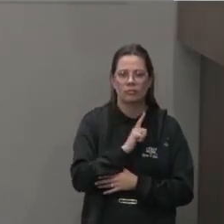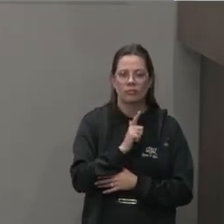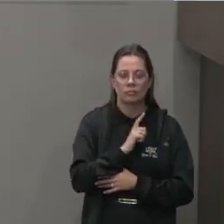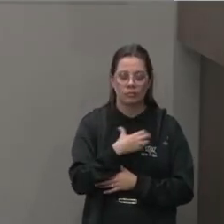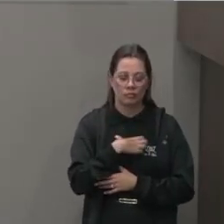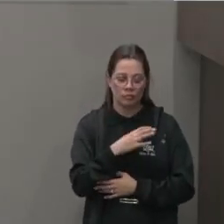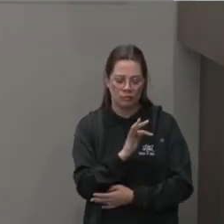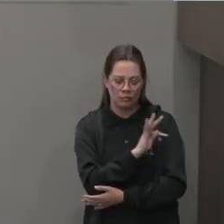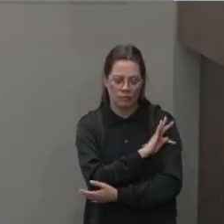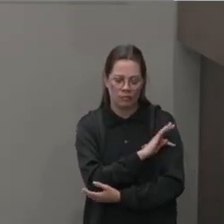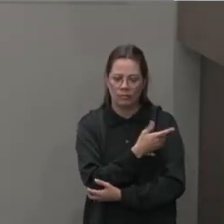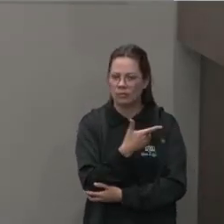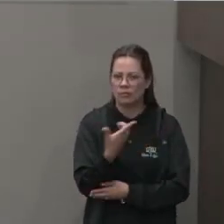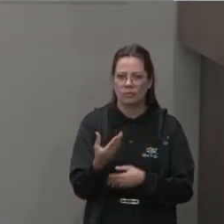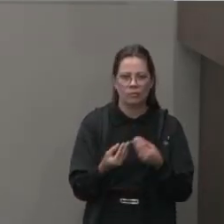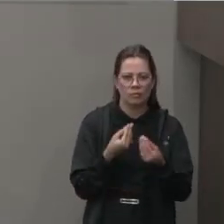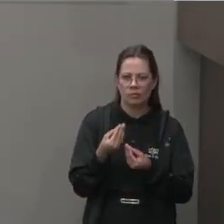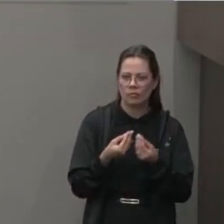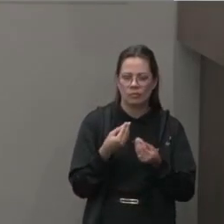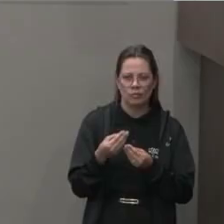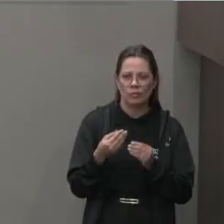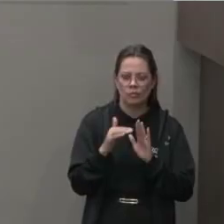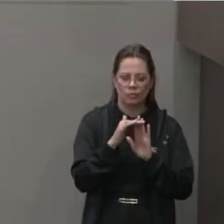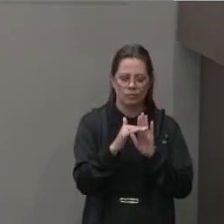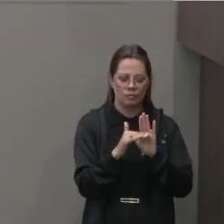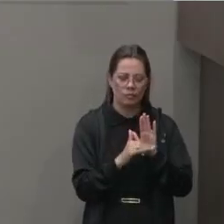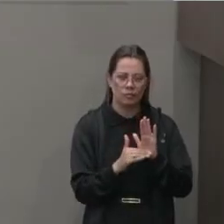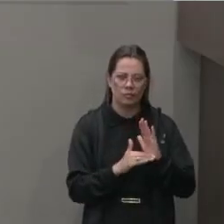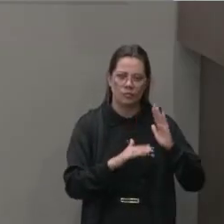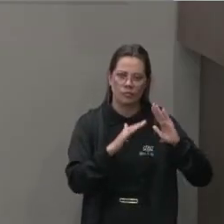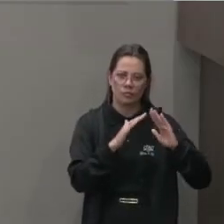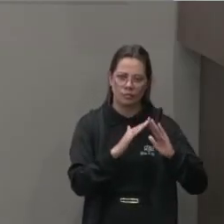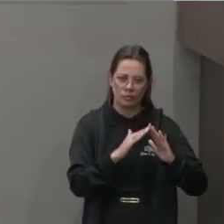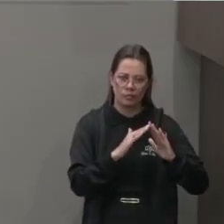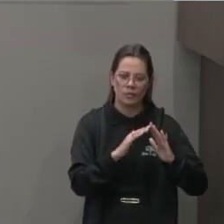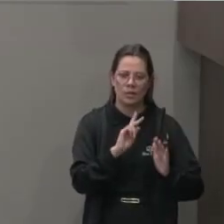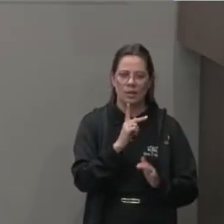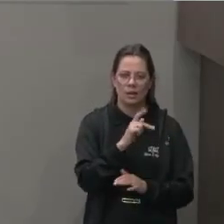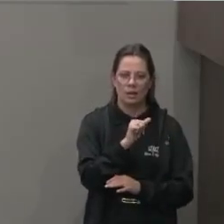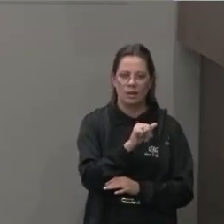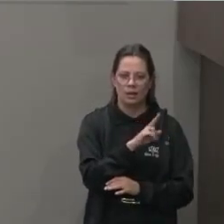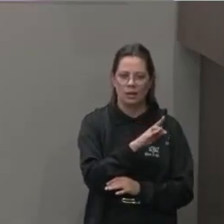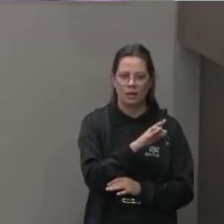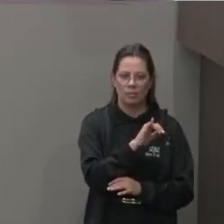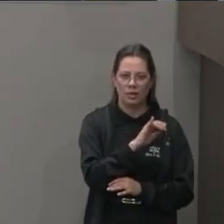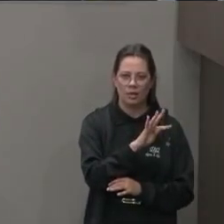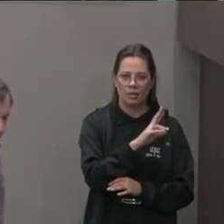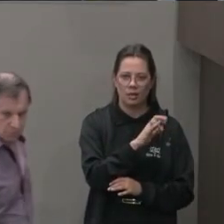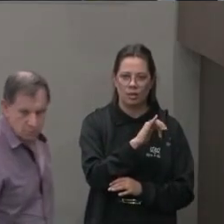Ou seja, não existe programa habitacional em Passo Fundo. Obrigado e uma boa semana a todos.